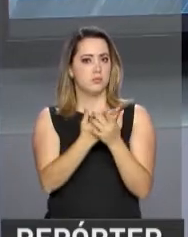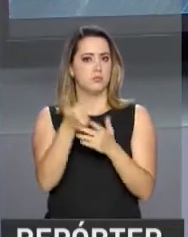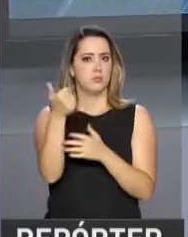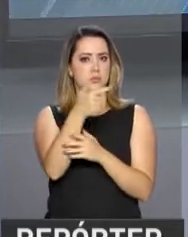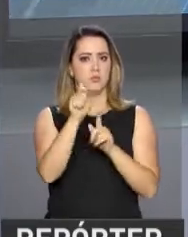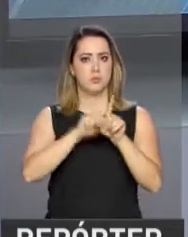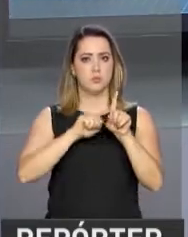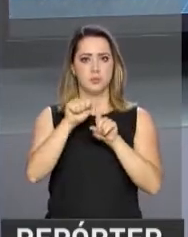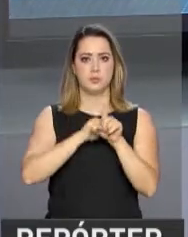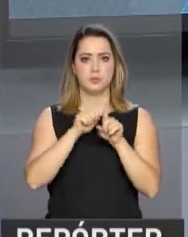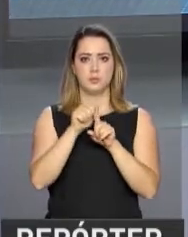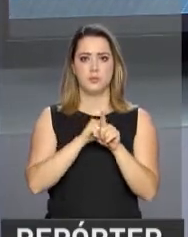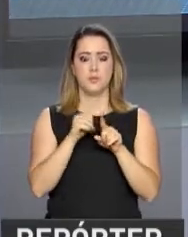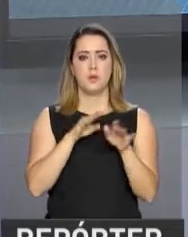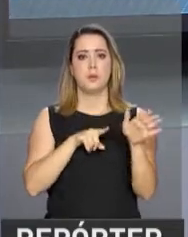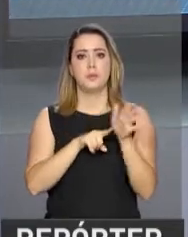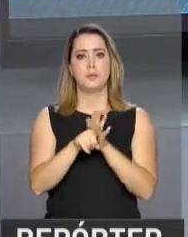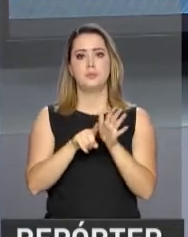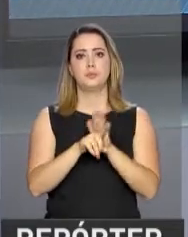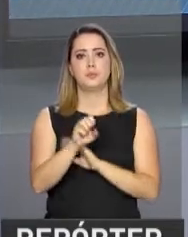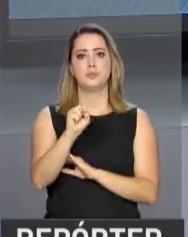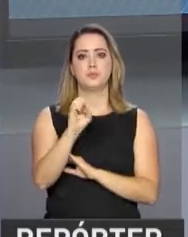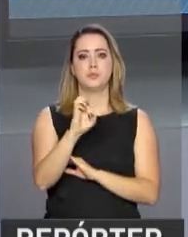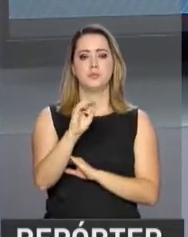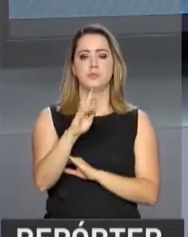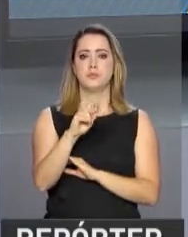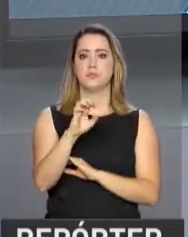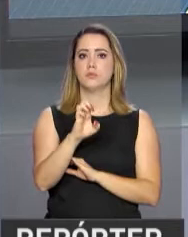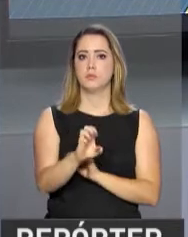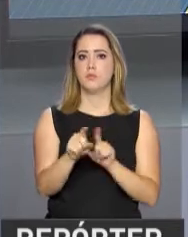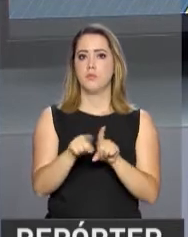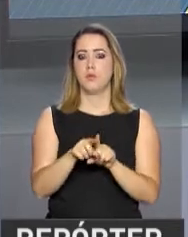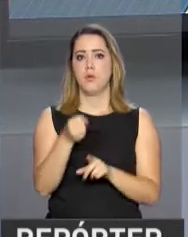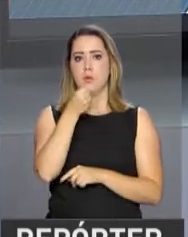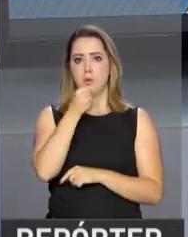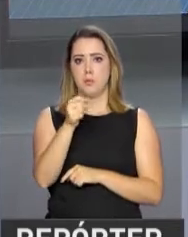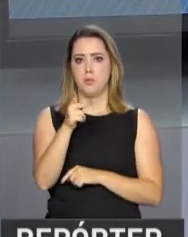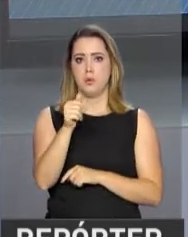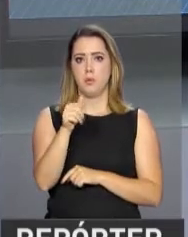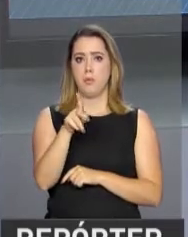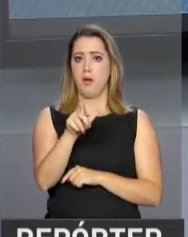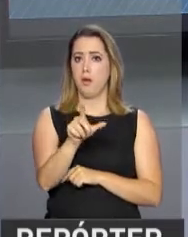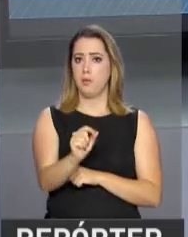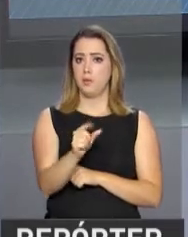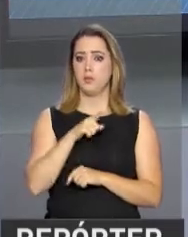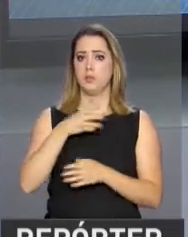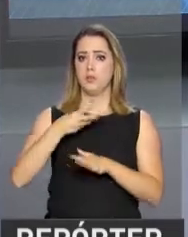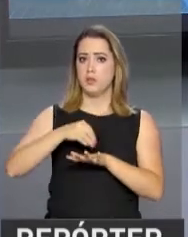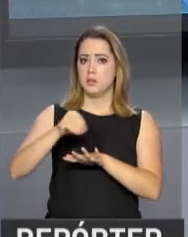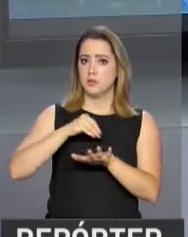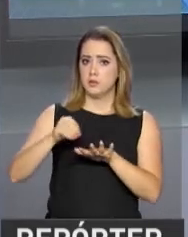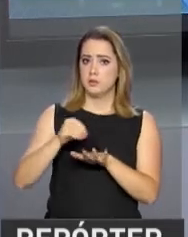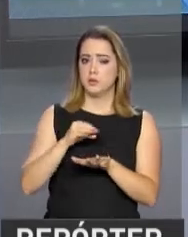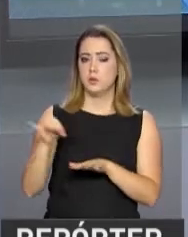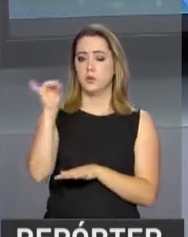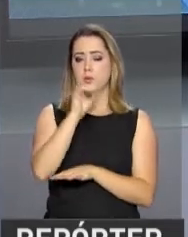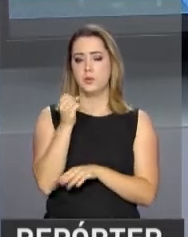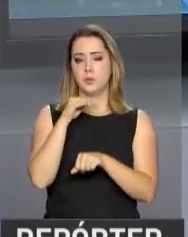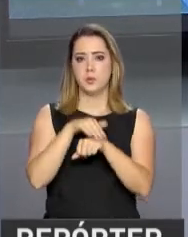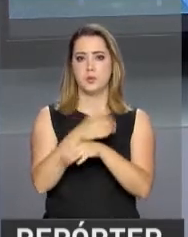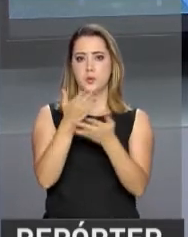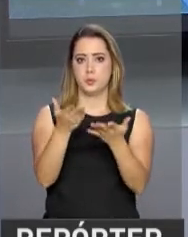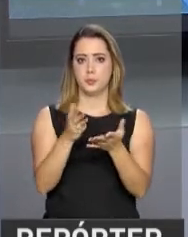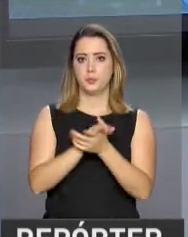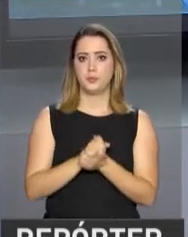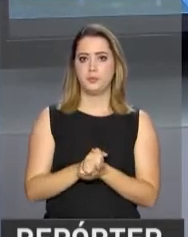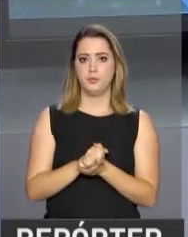12 meses segundo pesquisa do sebrae o repórter pablo um dia tem as informações para a gente ou a pablo boa noite